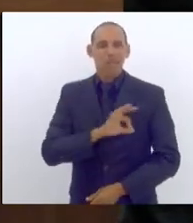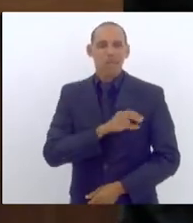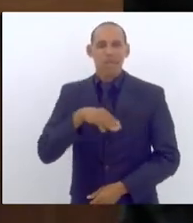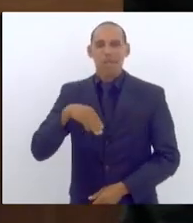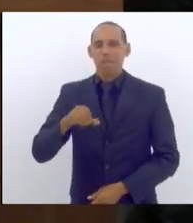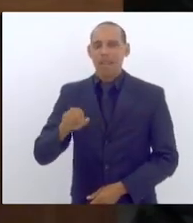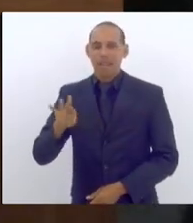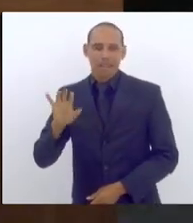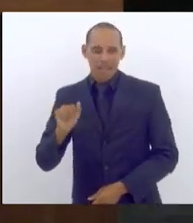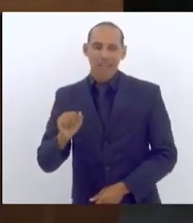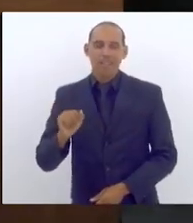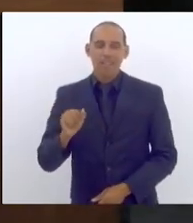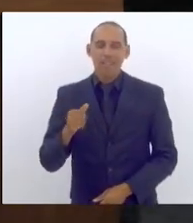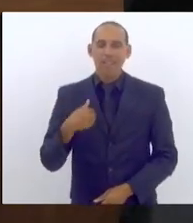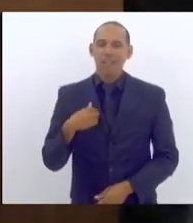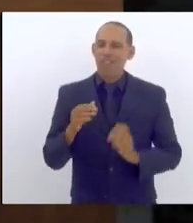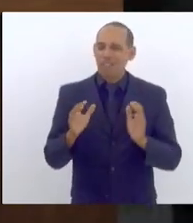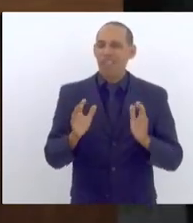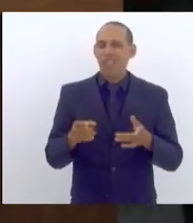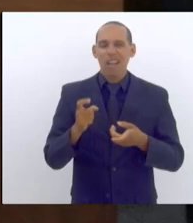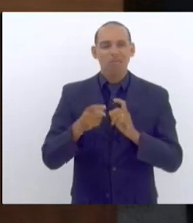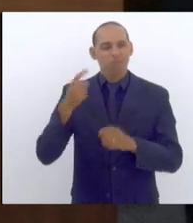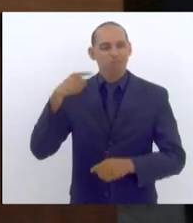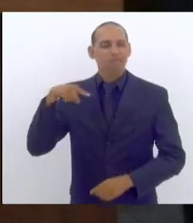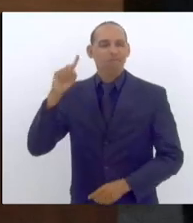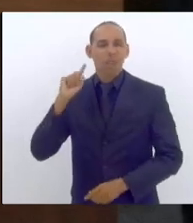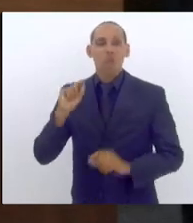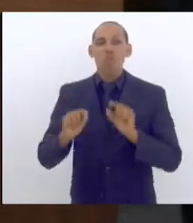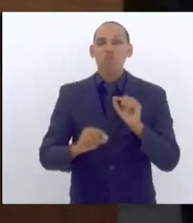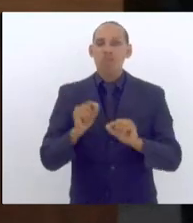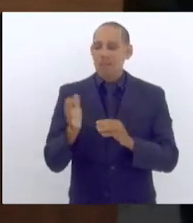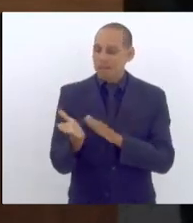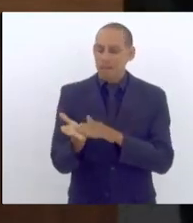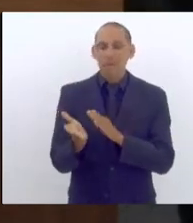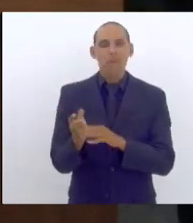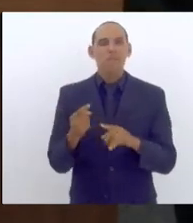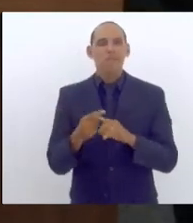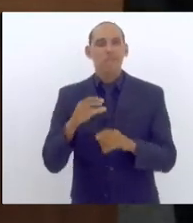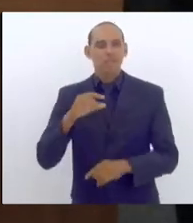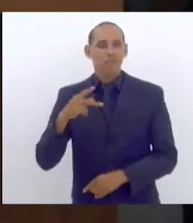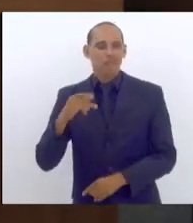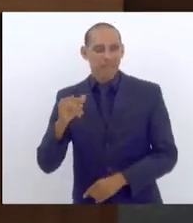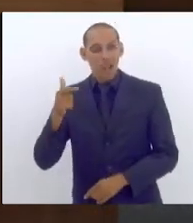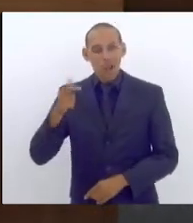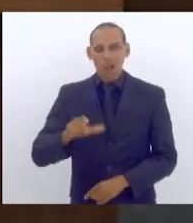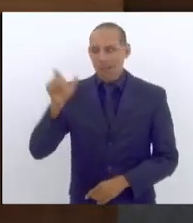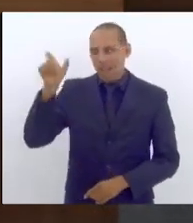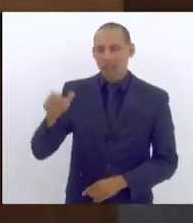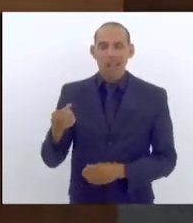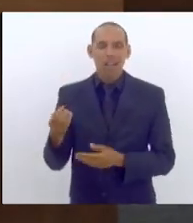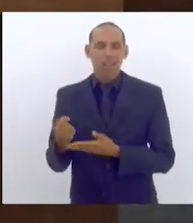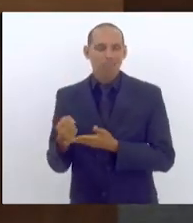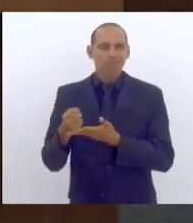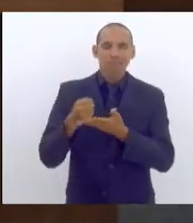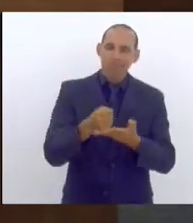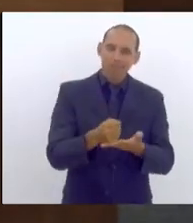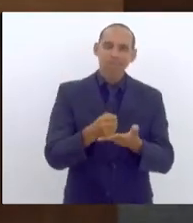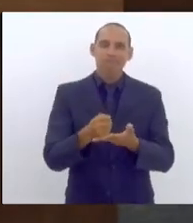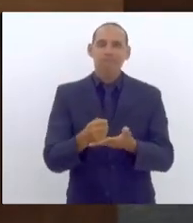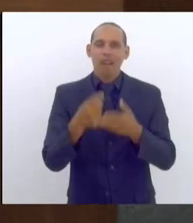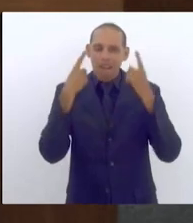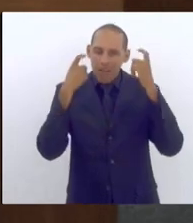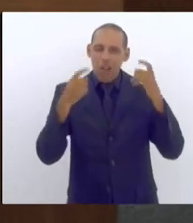Rocha. Já fiz isso na sessão anterior, em relação até à próxima CPI, em que ela deu entrada, que é em relação à